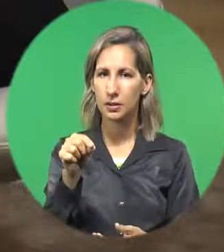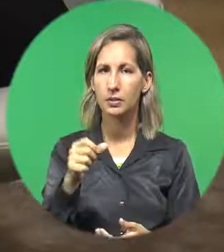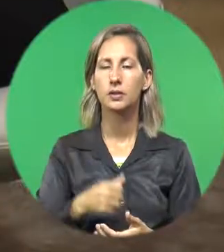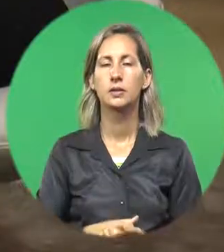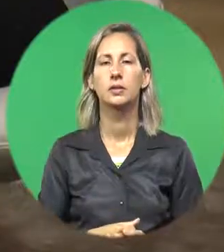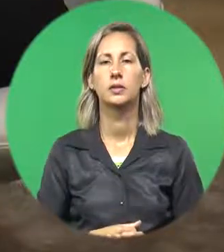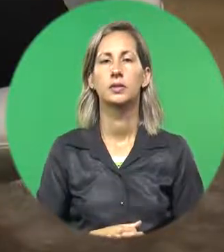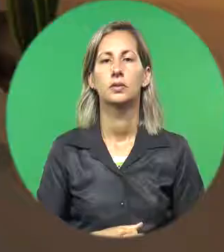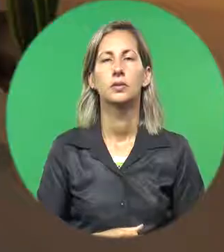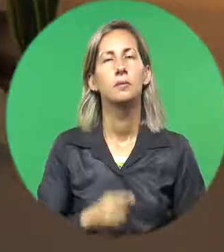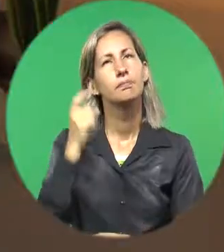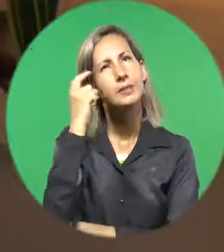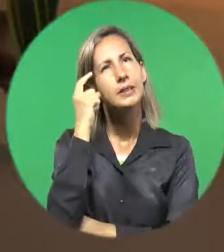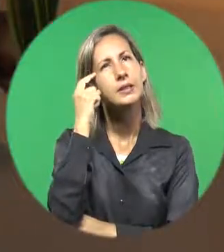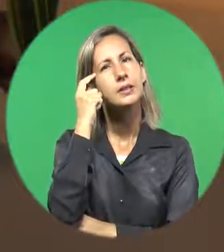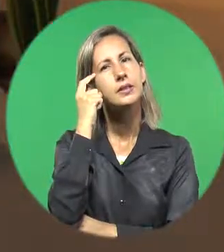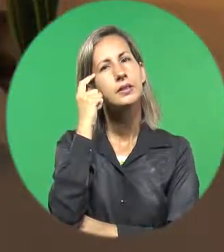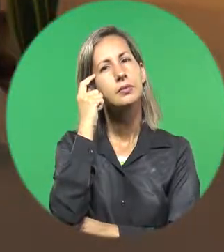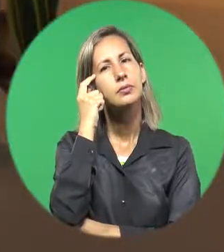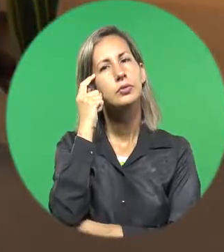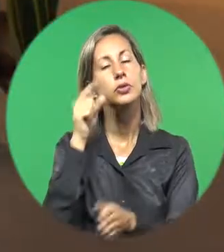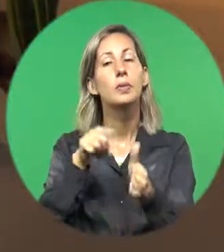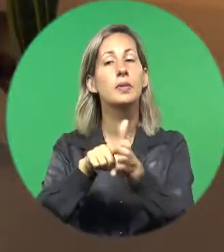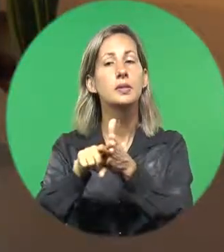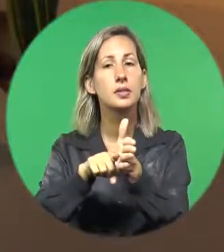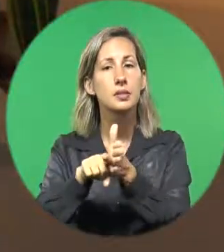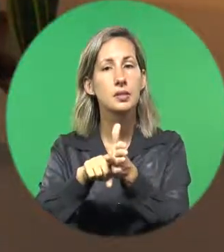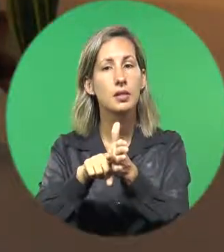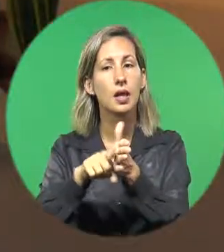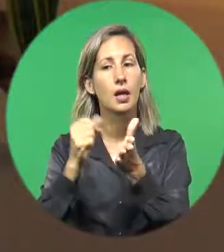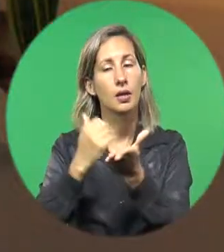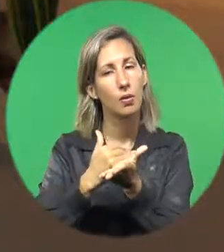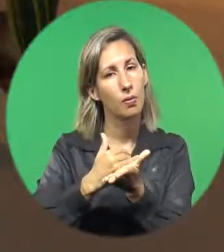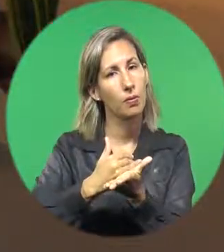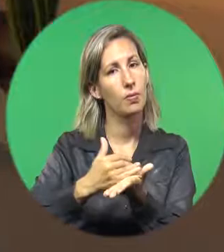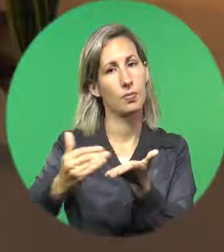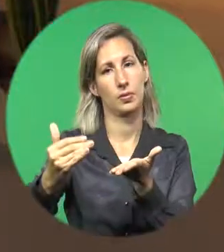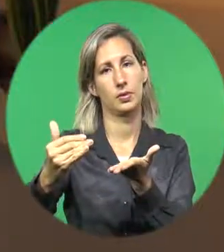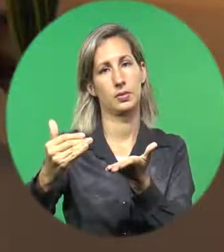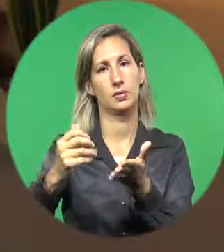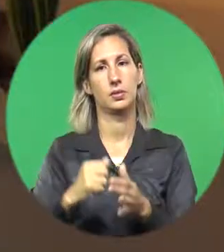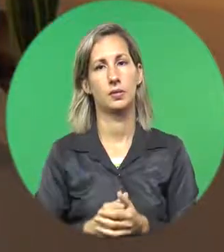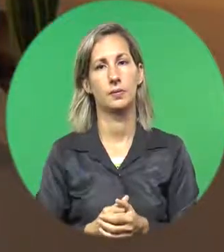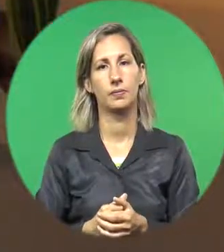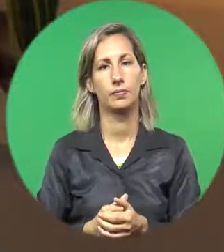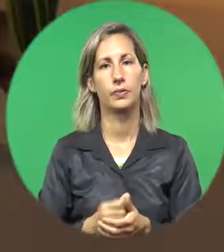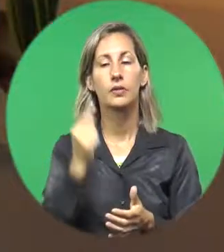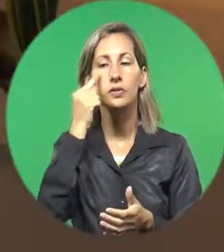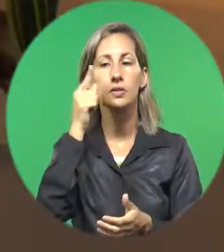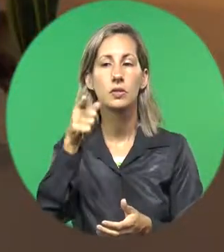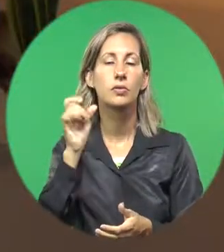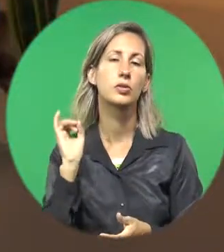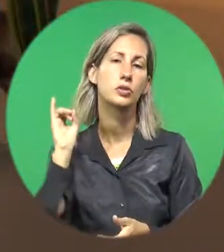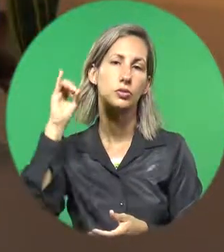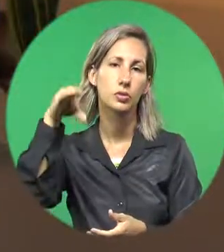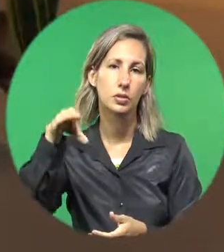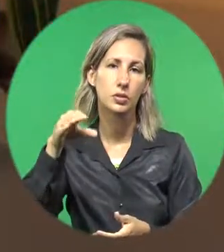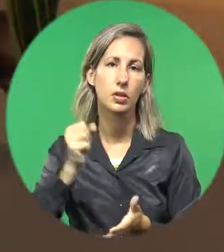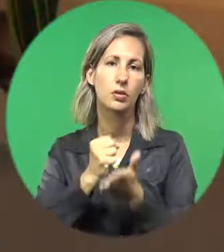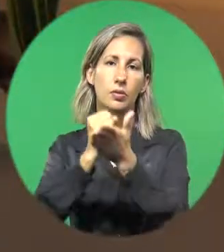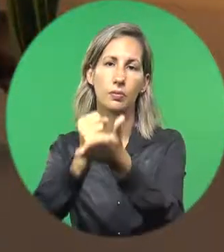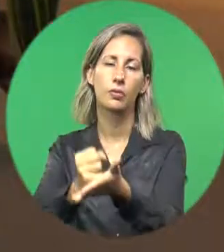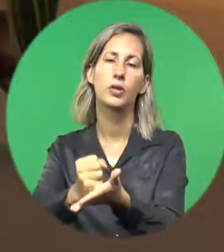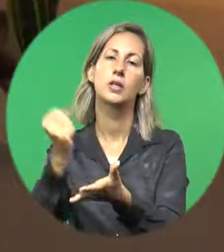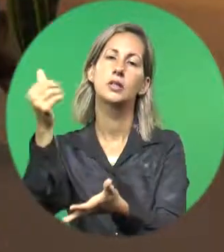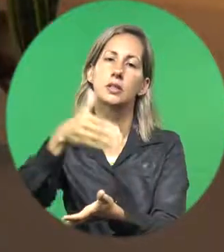com isso, nós pensamos em mapeá-las e, a partir disso, dar a visão institucional